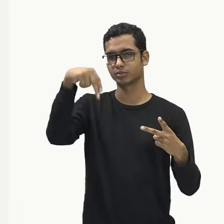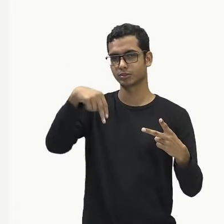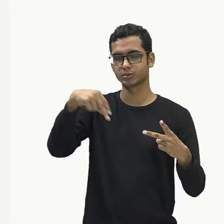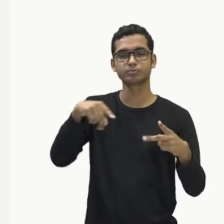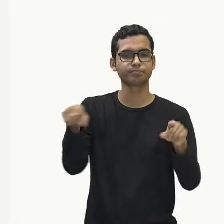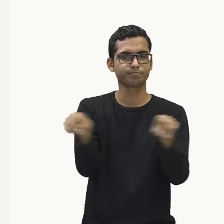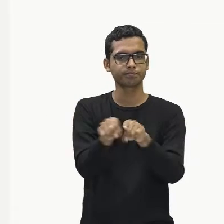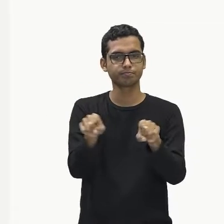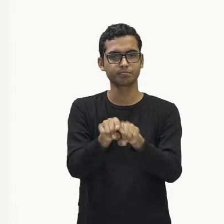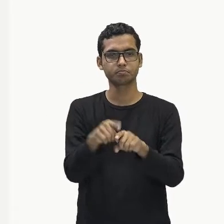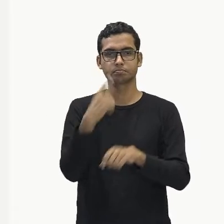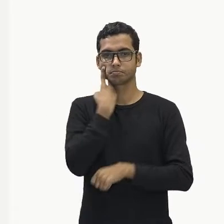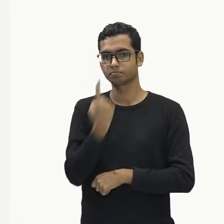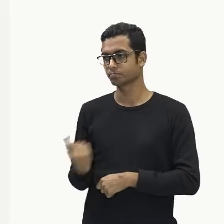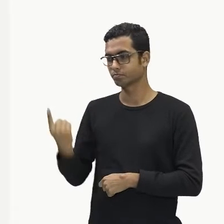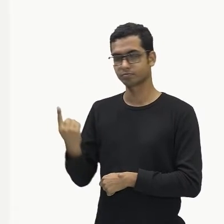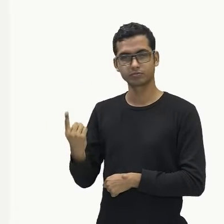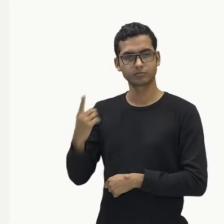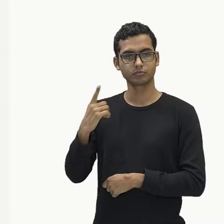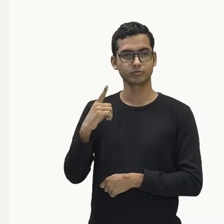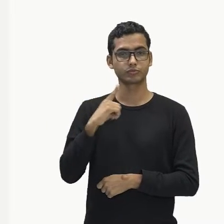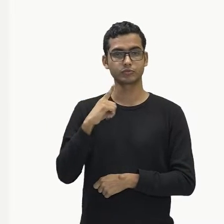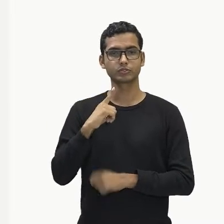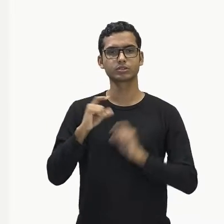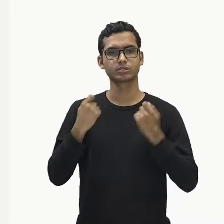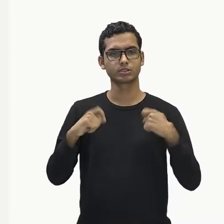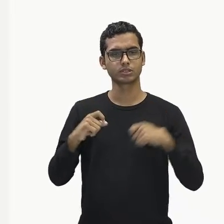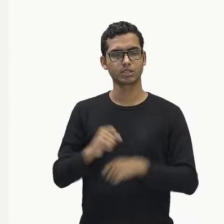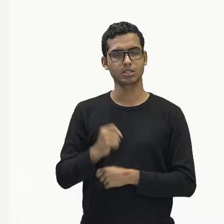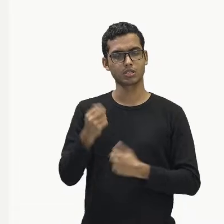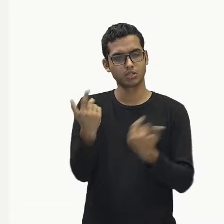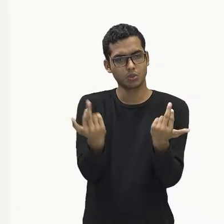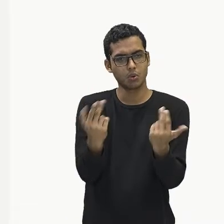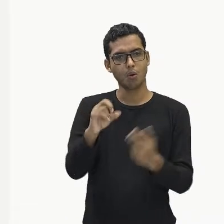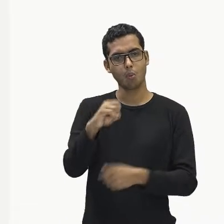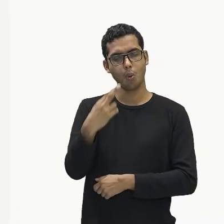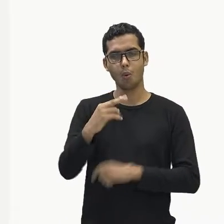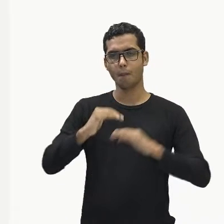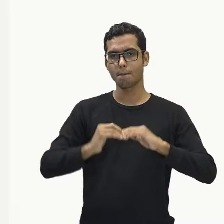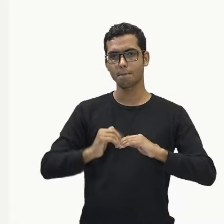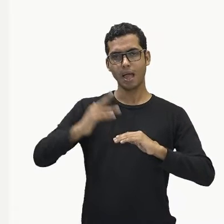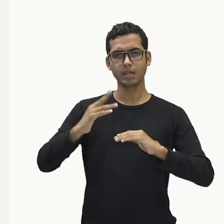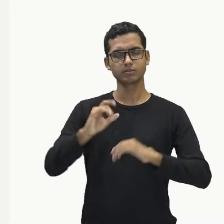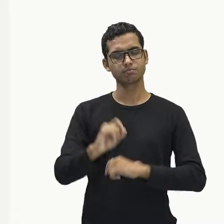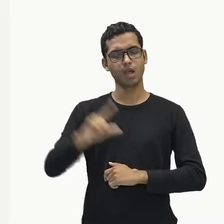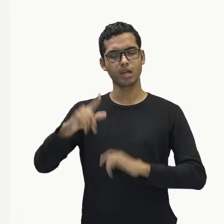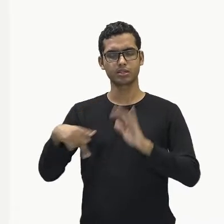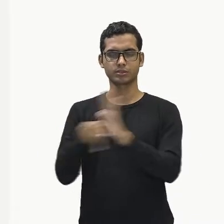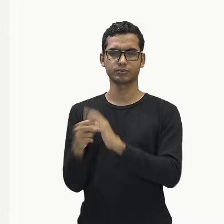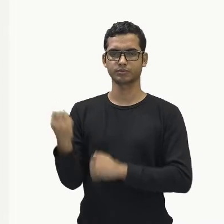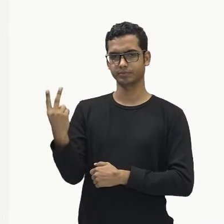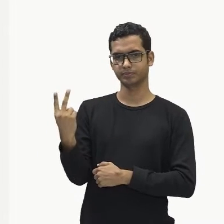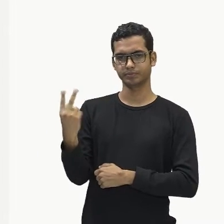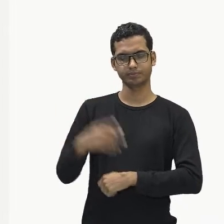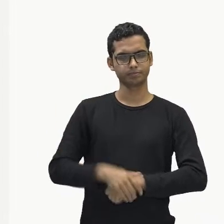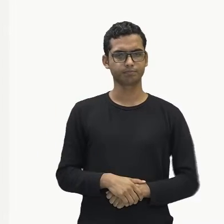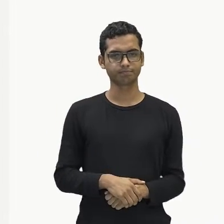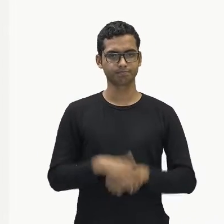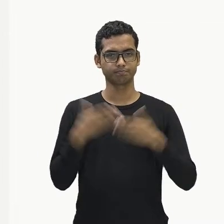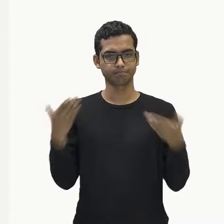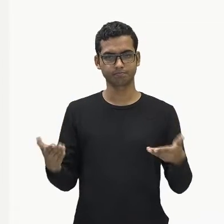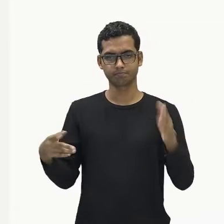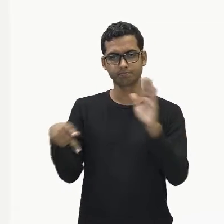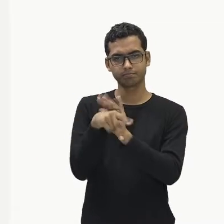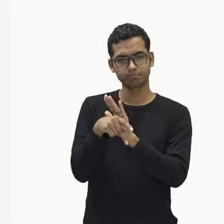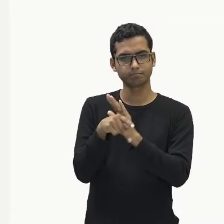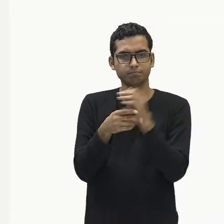igual a 2. É a leitura correta. A potência de base A e expoente N